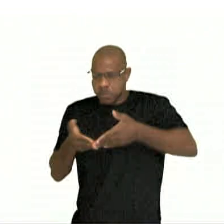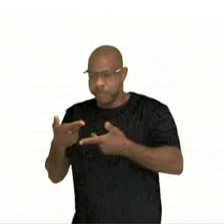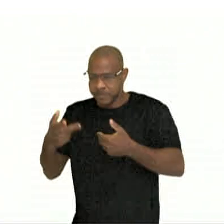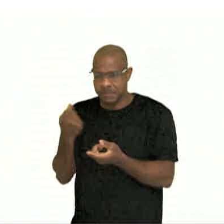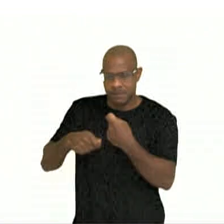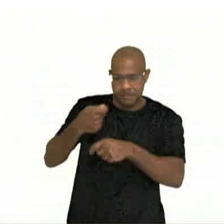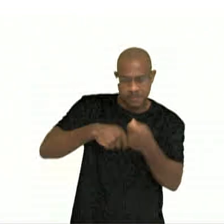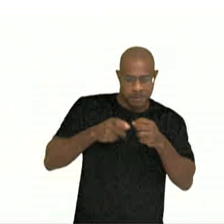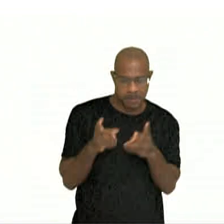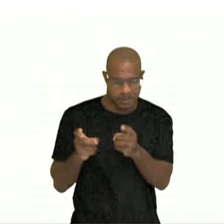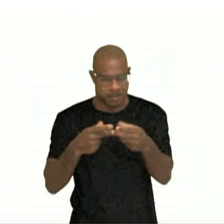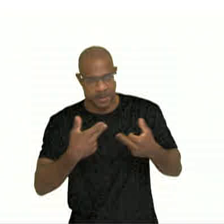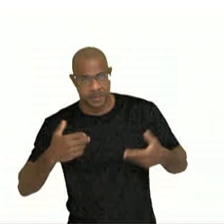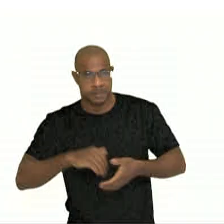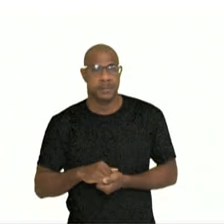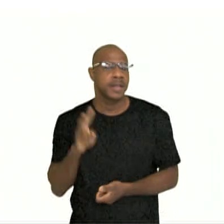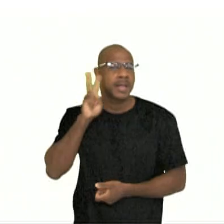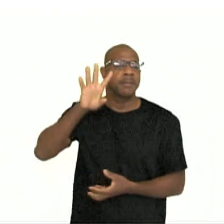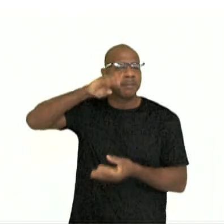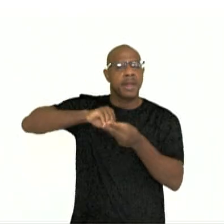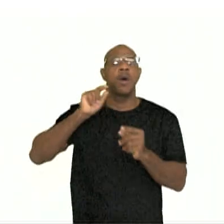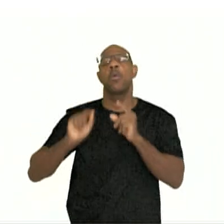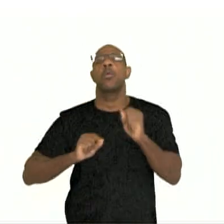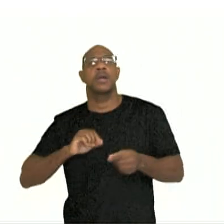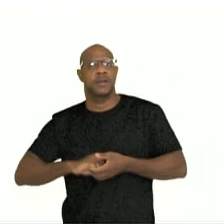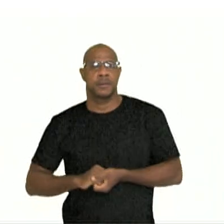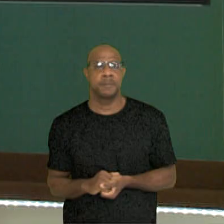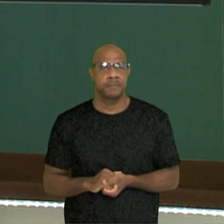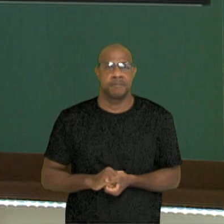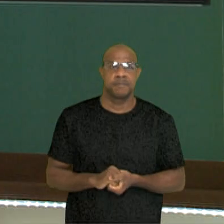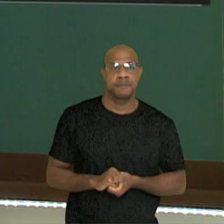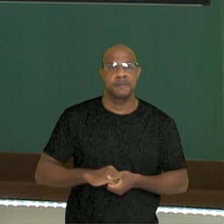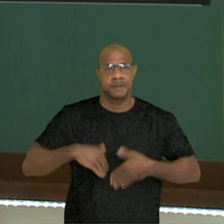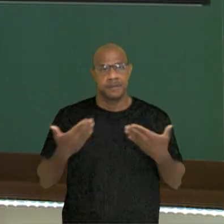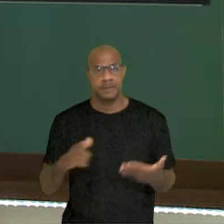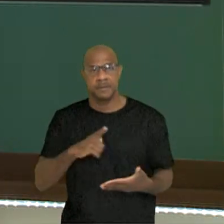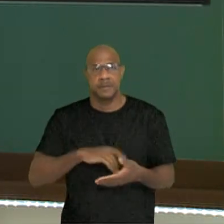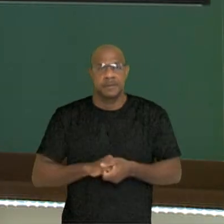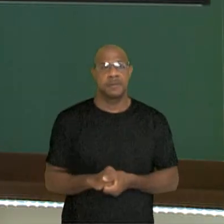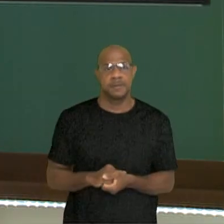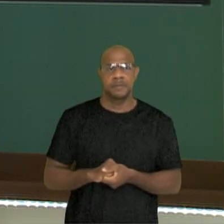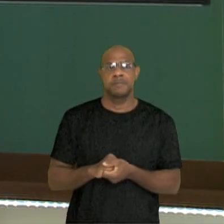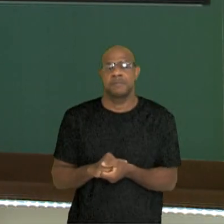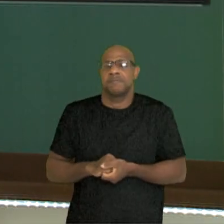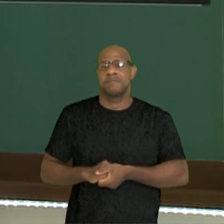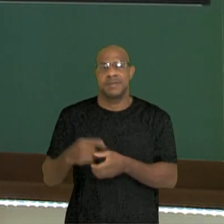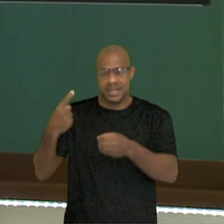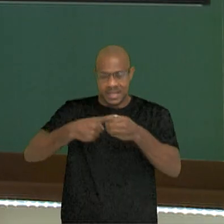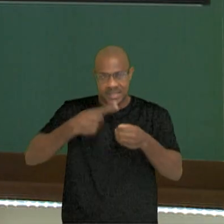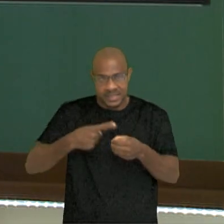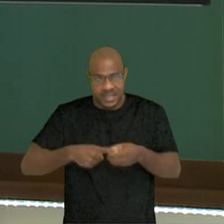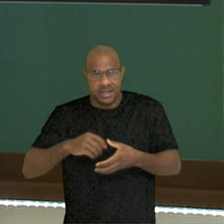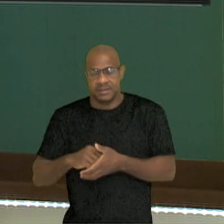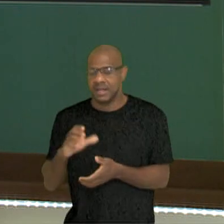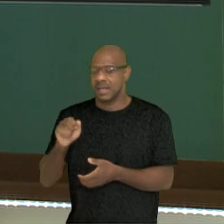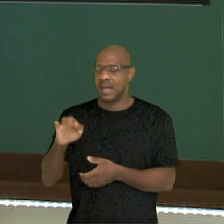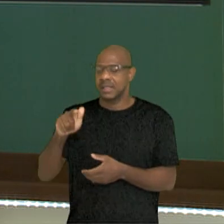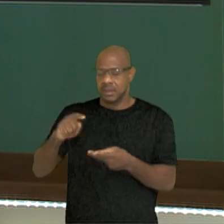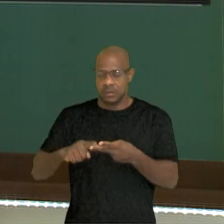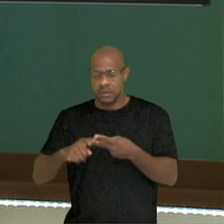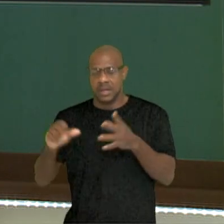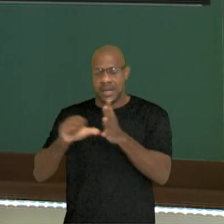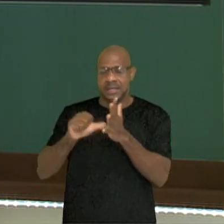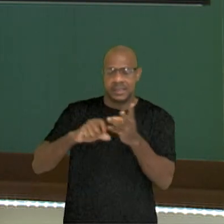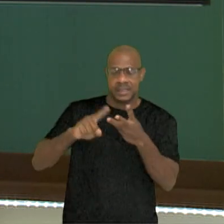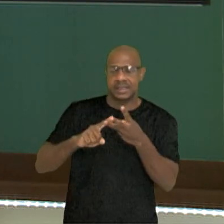posição geográfica. Só para a gente relembrar aqui, ó. Então, vai ser Cartago, Roma, Atenas e Jerusalém, né? Toda